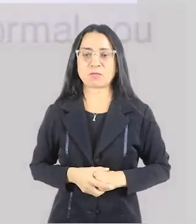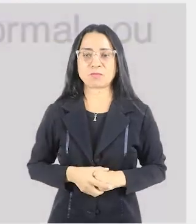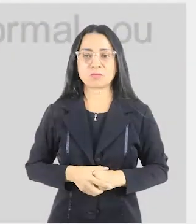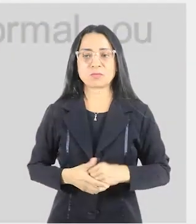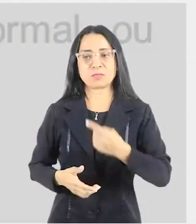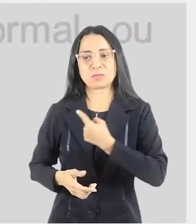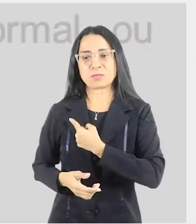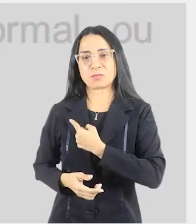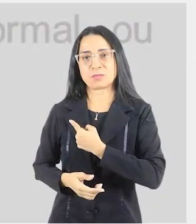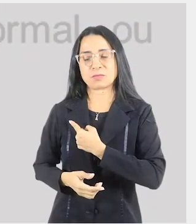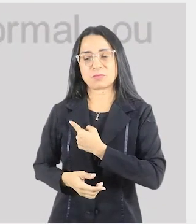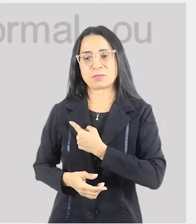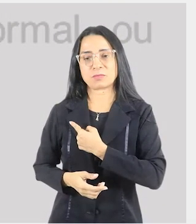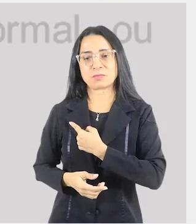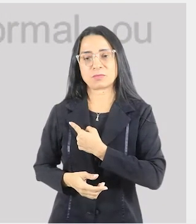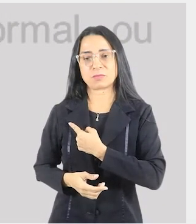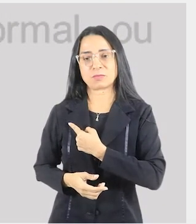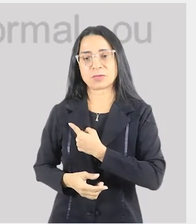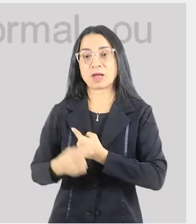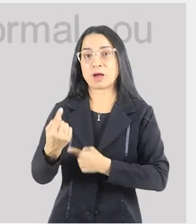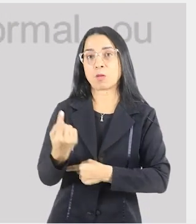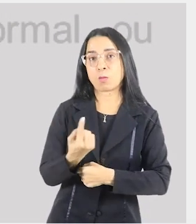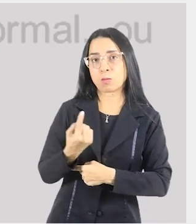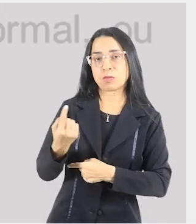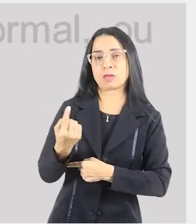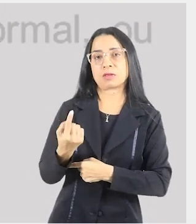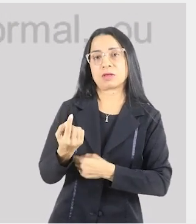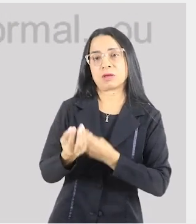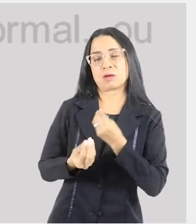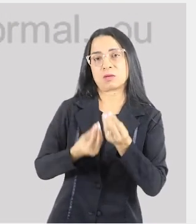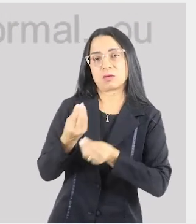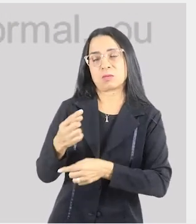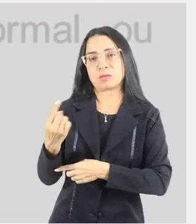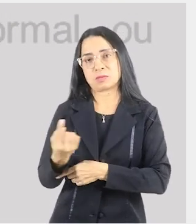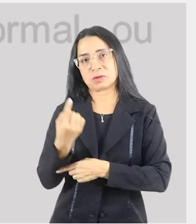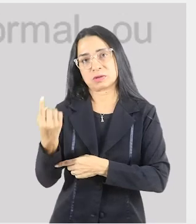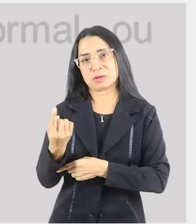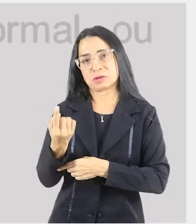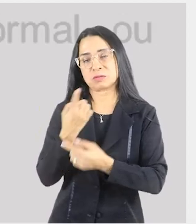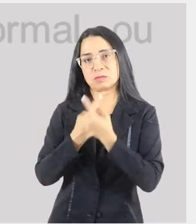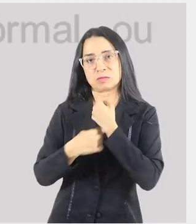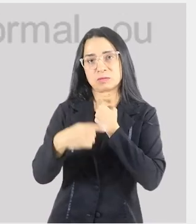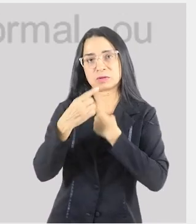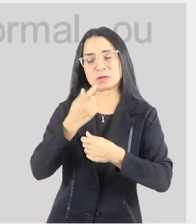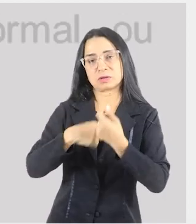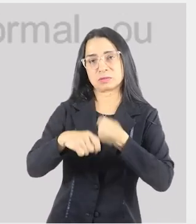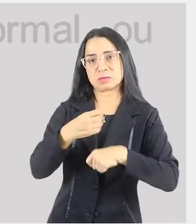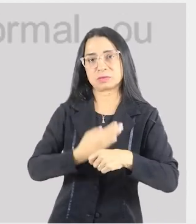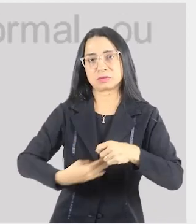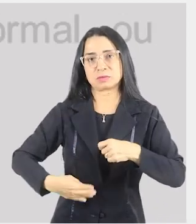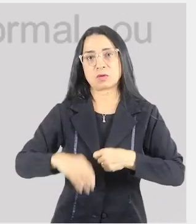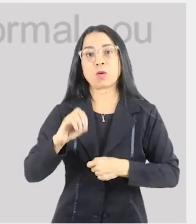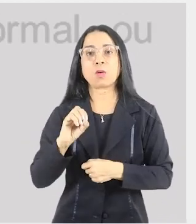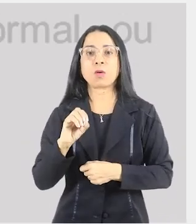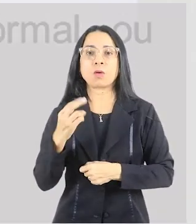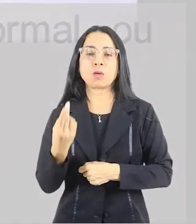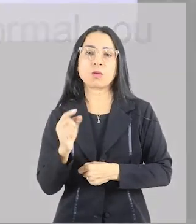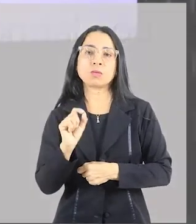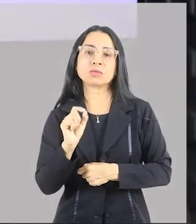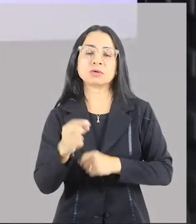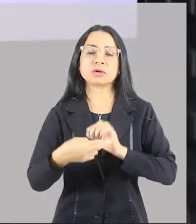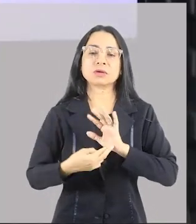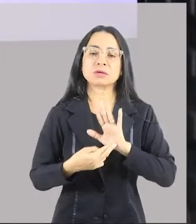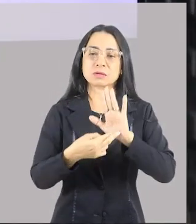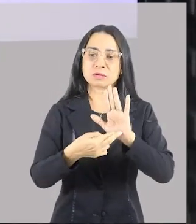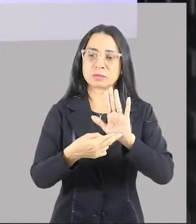ato administrativo é a função unilateral de vontade da administração pública ou de quem lhe